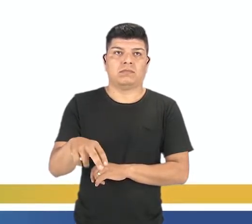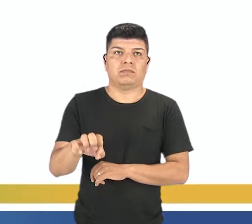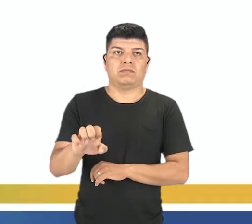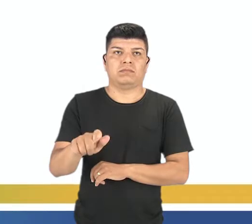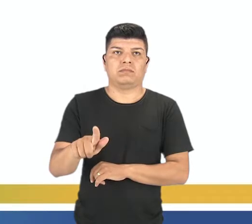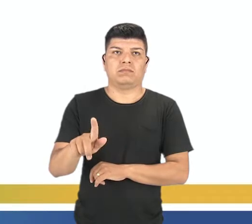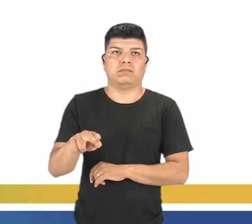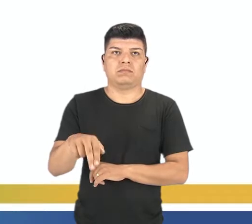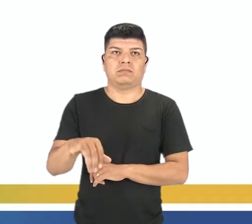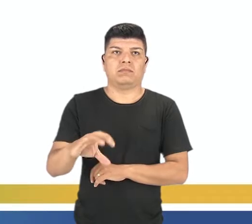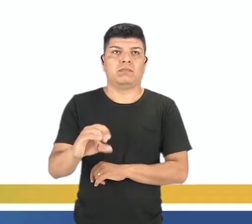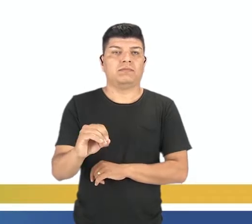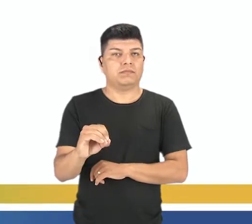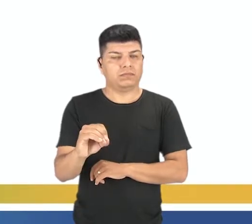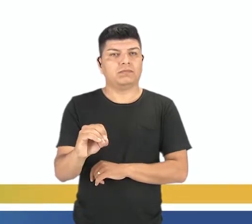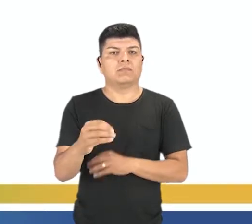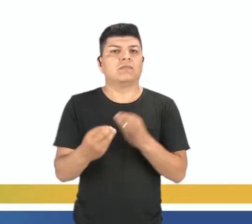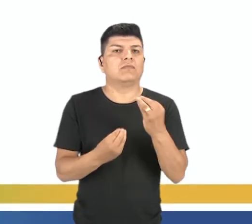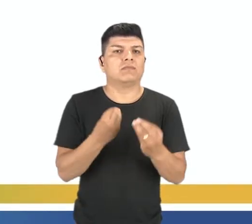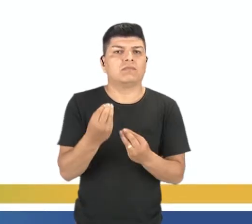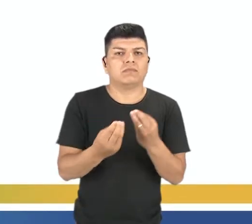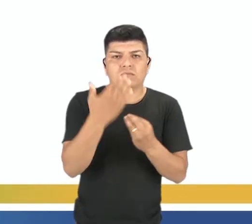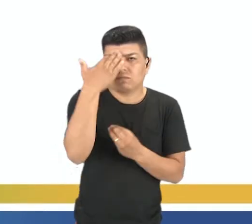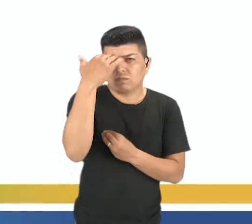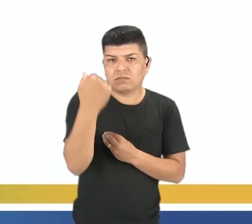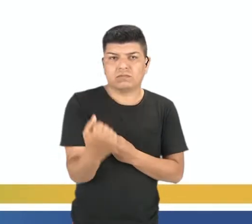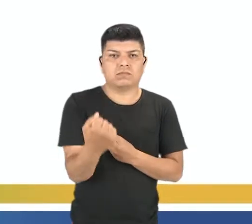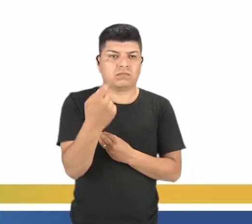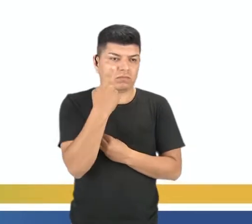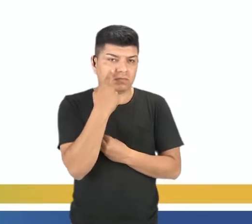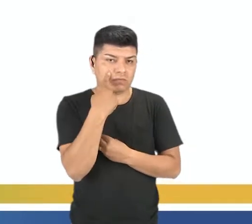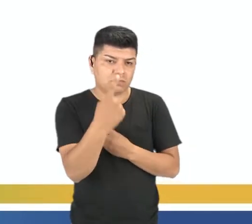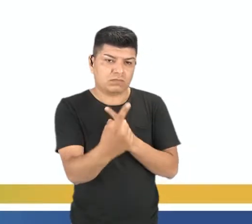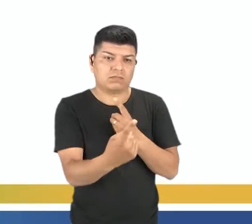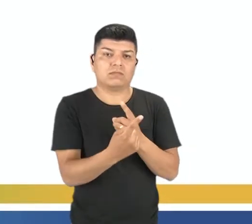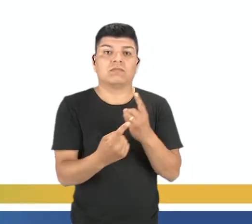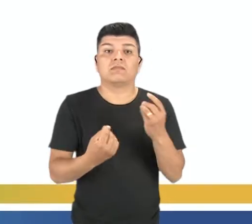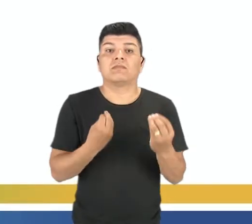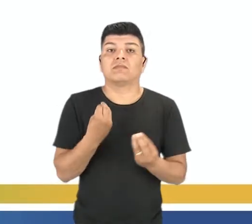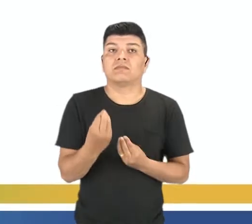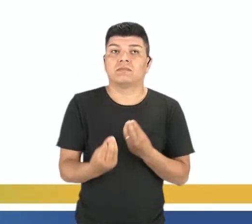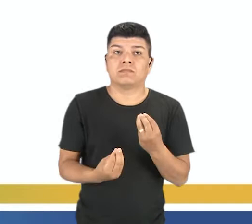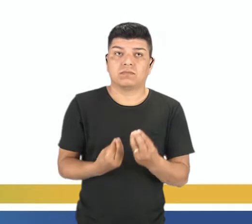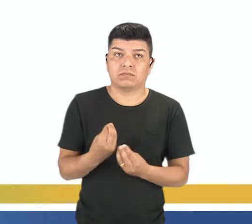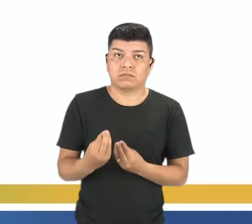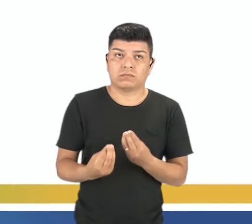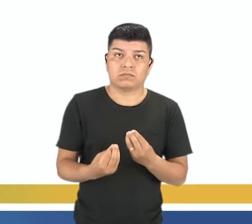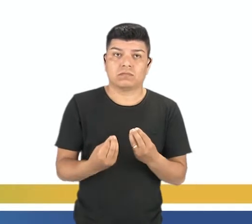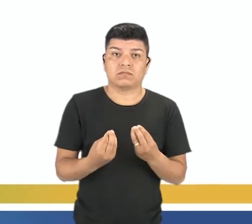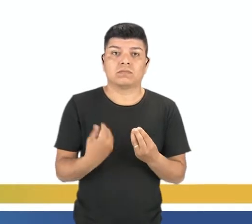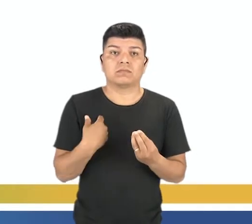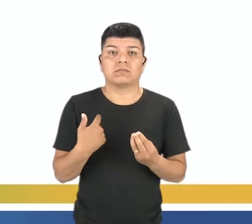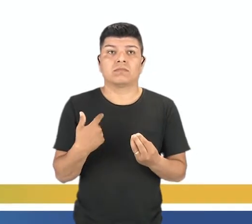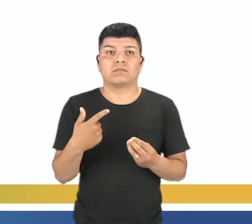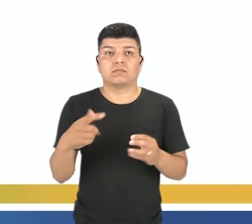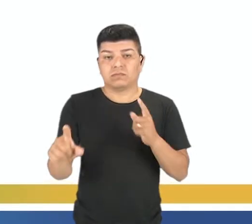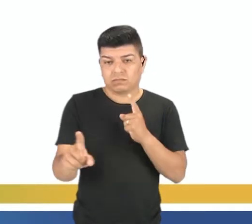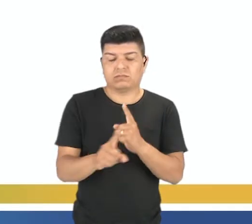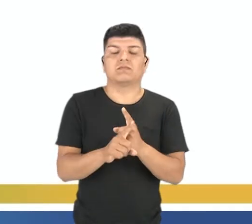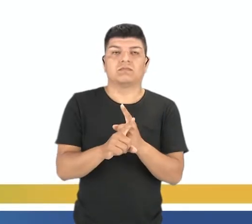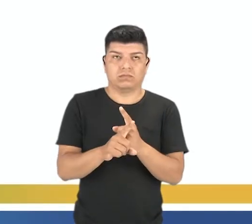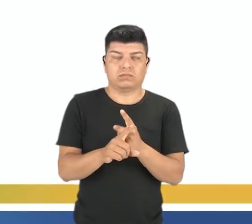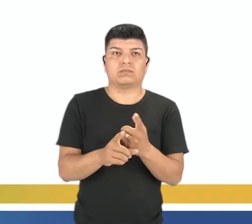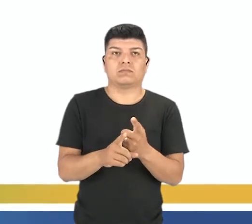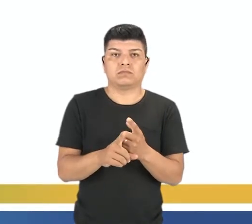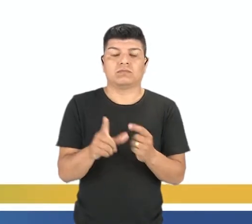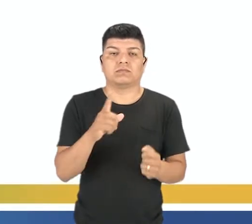estrutura. Então como é que uma hemácia reconhece a outra hemácia daquele mesmo organismo? Por encontrar esse aglutinogênio. E